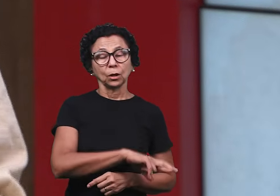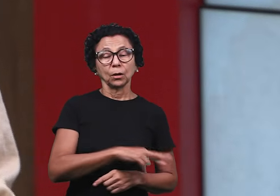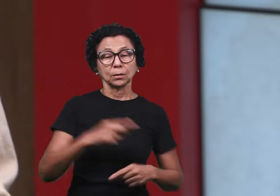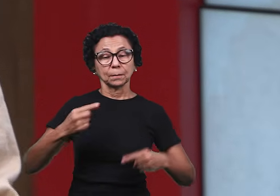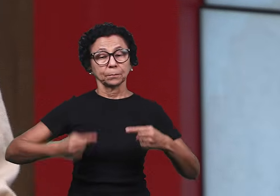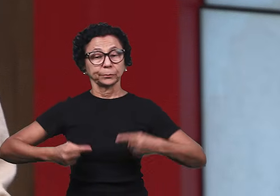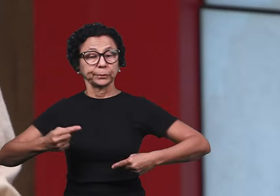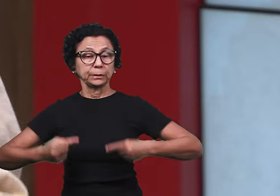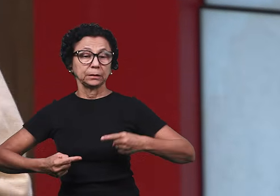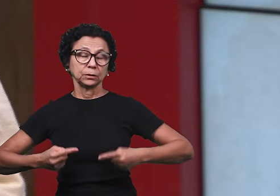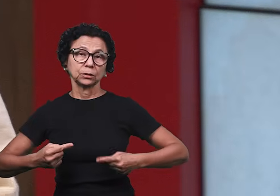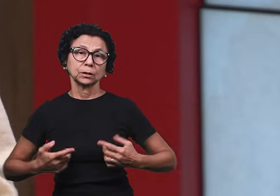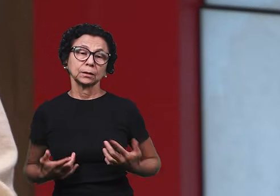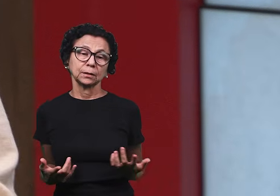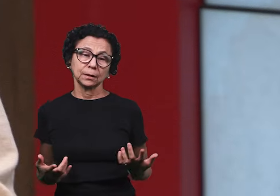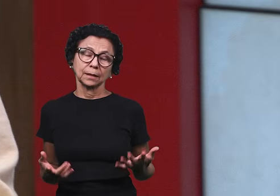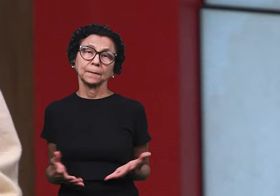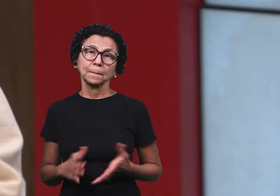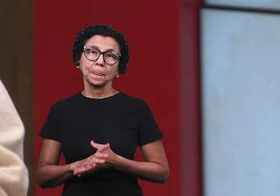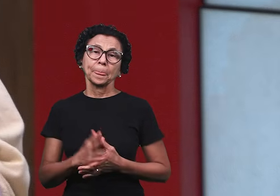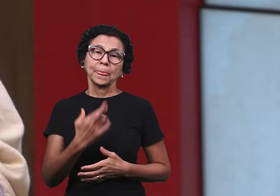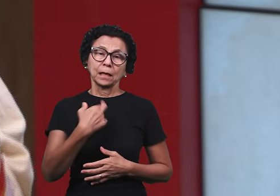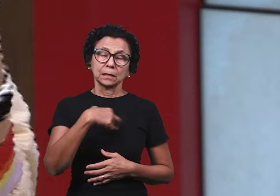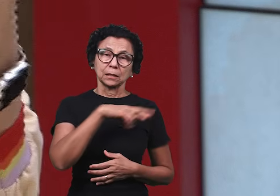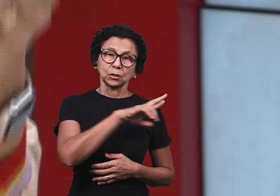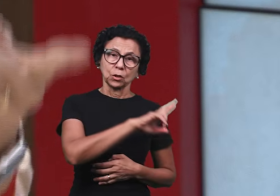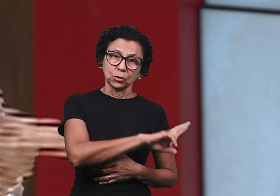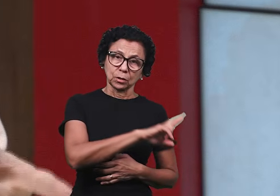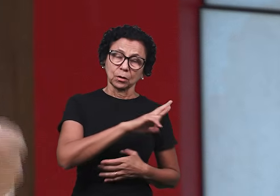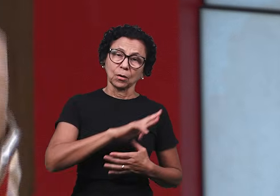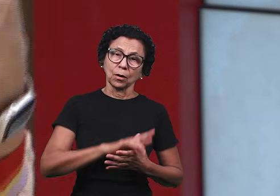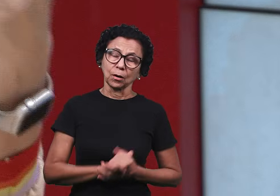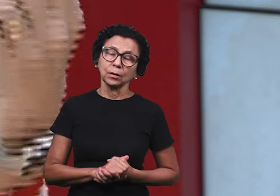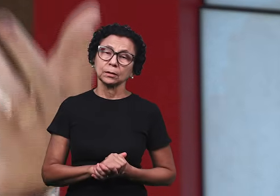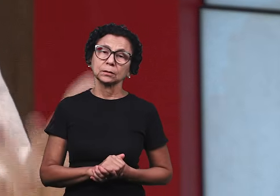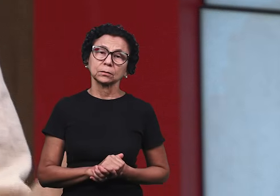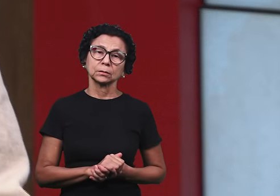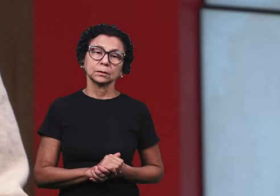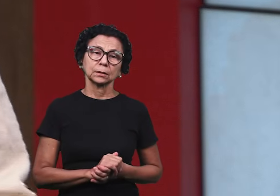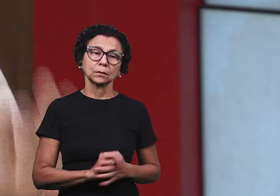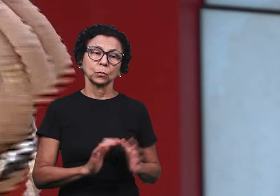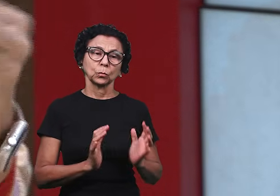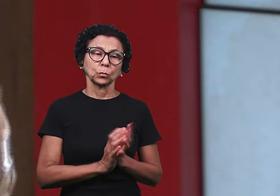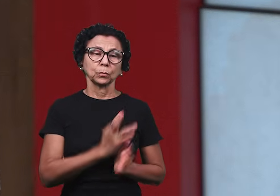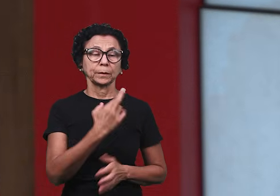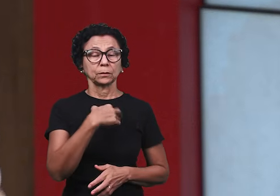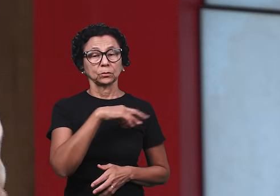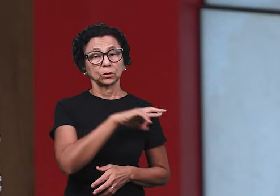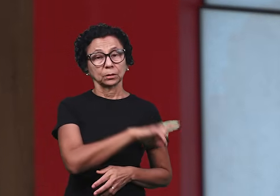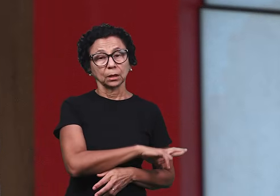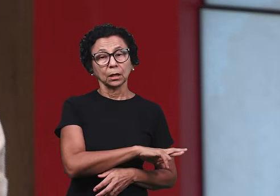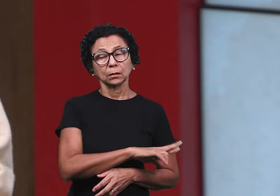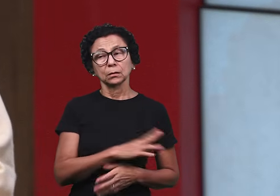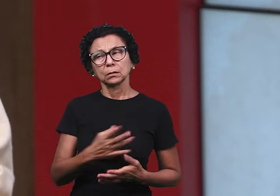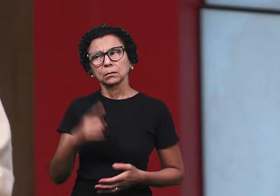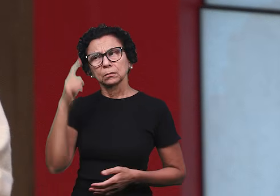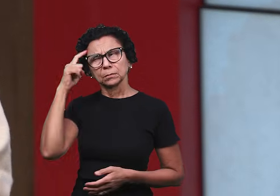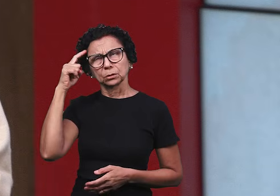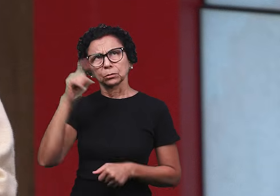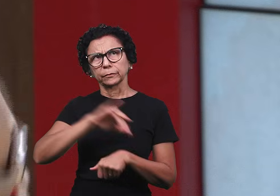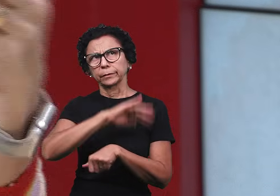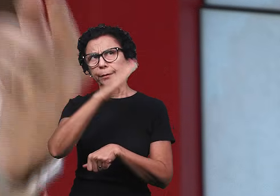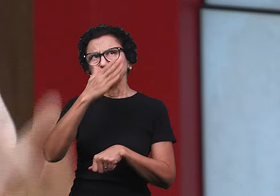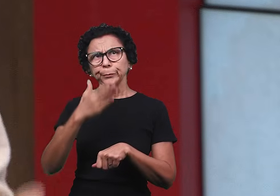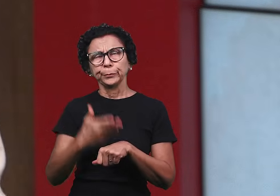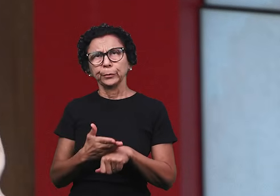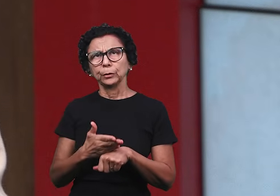os samaritanos, eles seguiam o Pentateuco. Por isso, dessa ordenança, do texto que você leu, né, eles acreditavam que a adoração no Monte